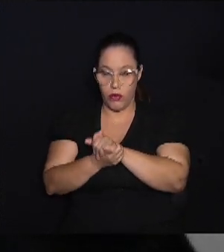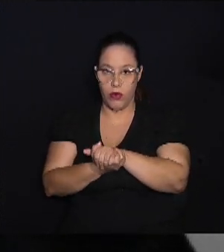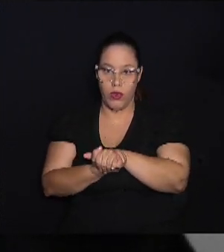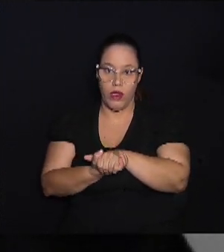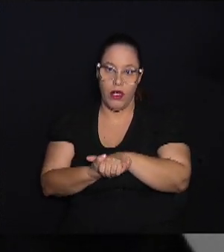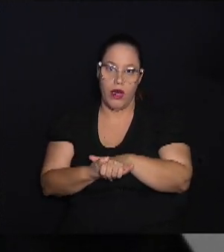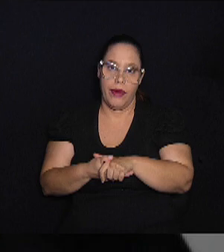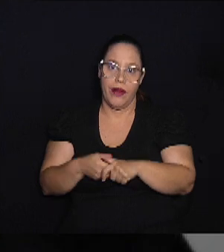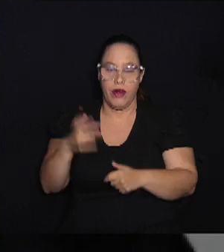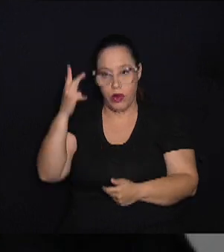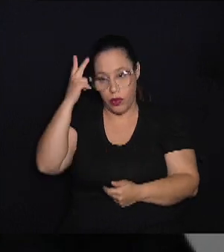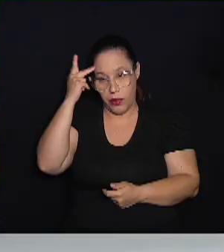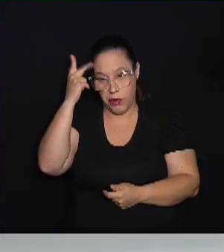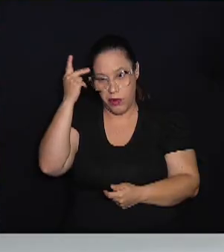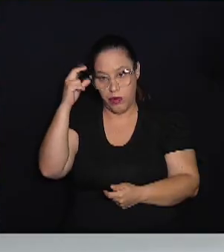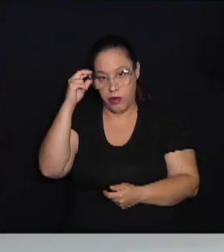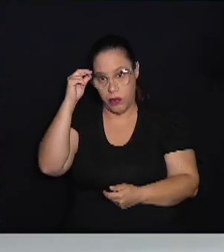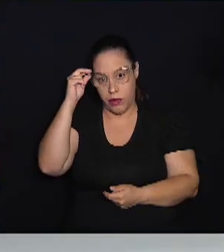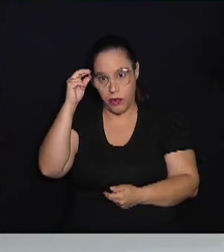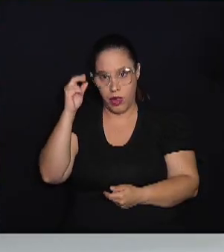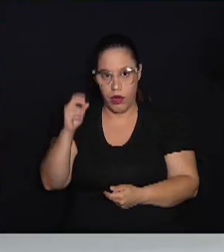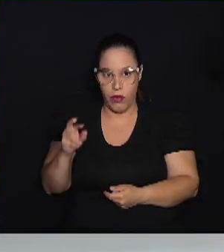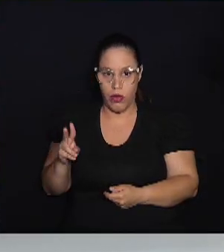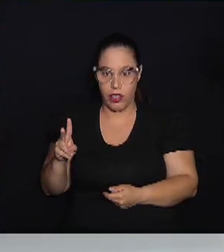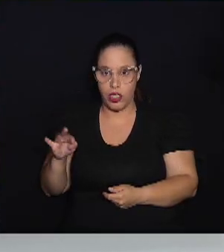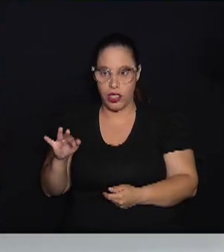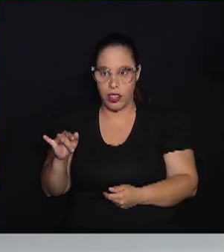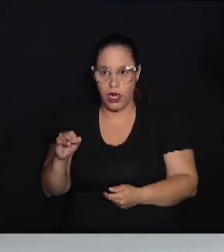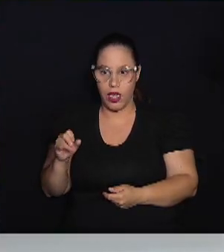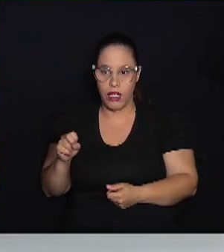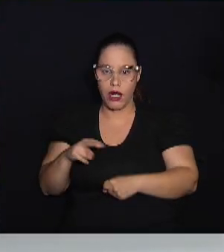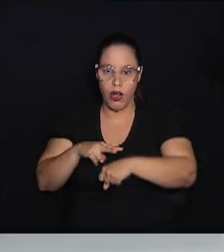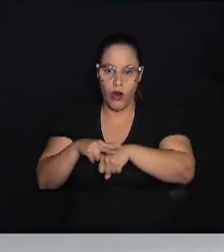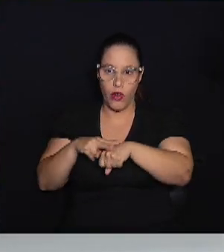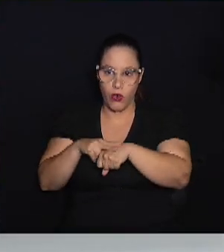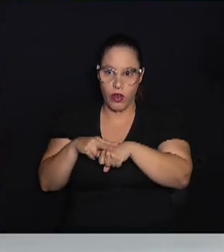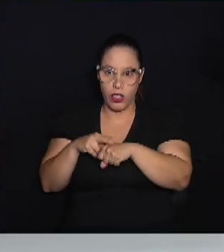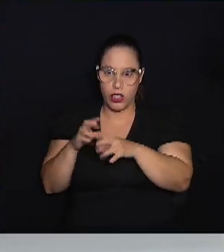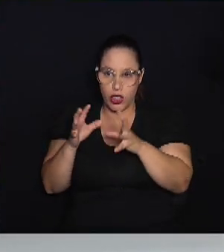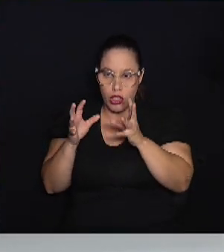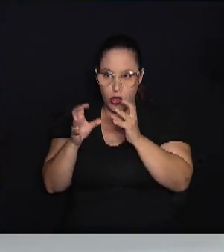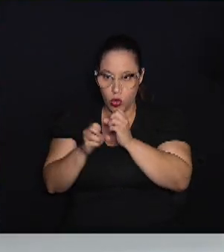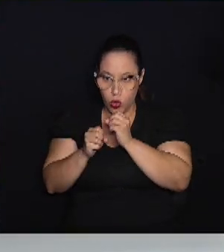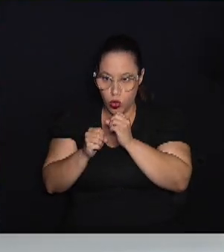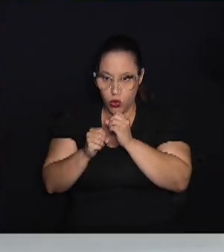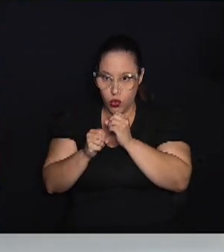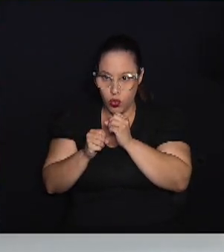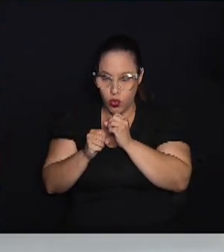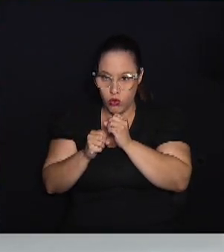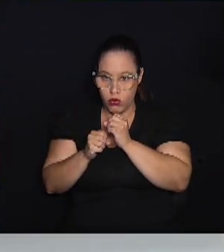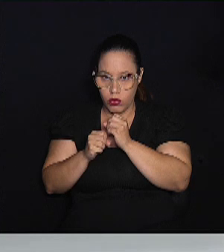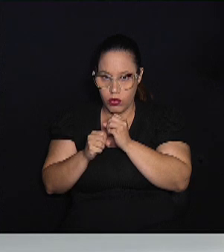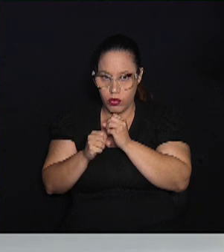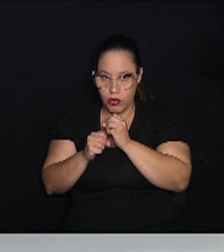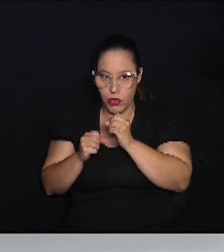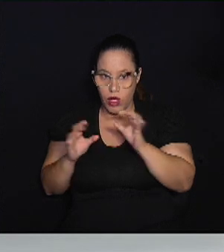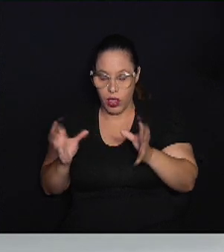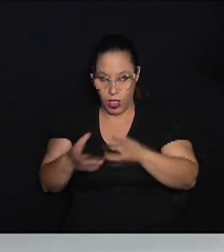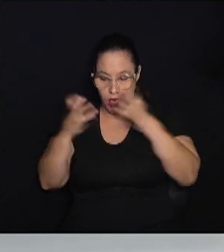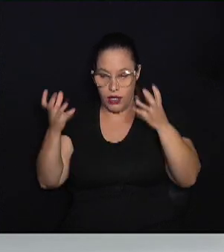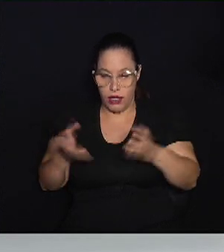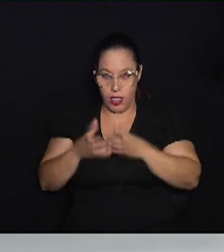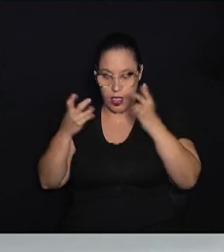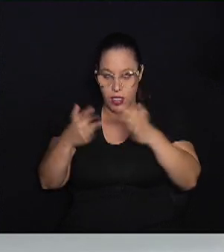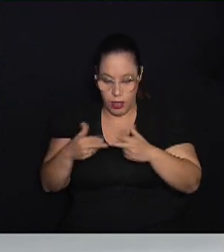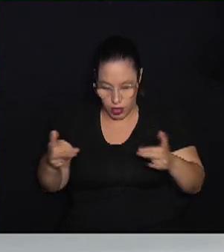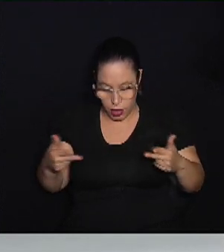comuns, principalmente os vegetais de cor verdes escuras. Então, pensar que a salada ela tem que ser mais